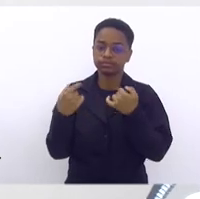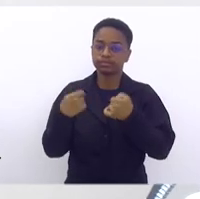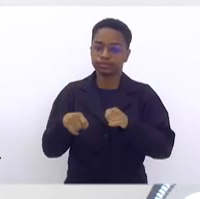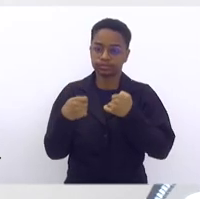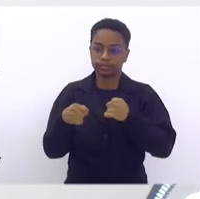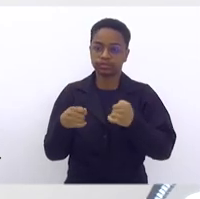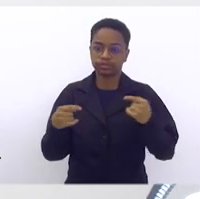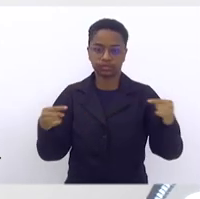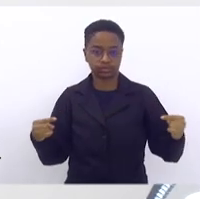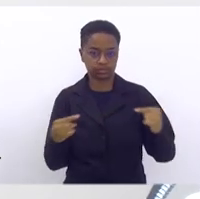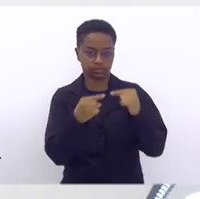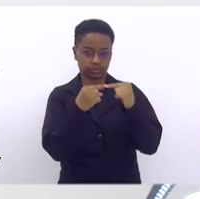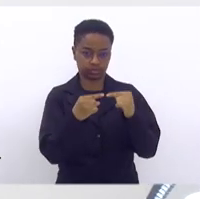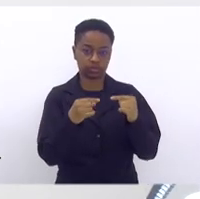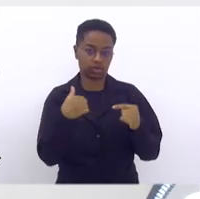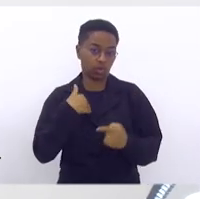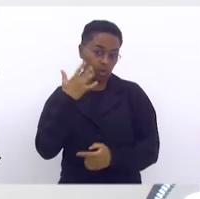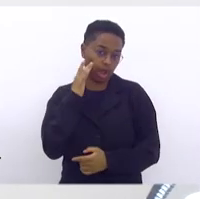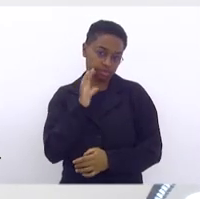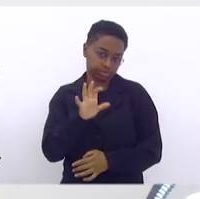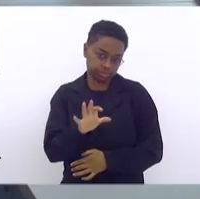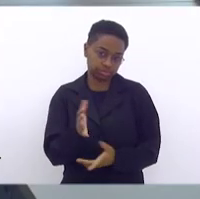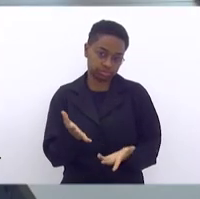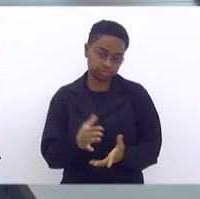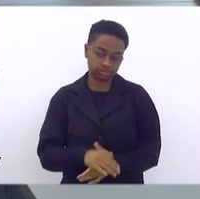mais direto. Eu acho que é um pouco nesse sentido.